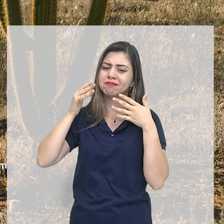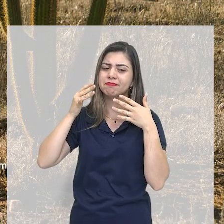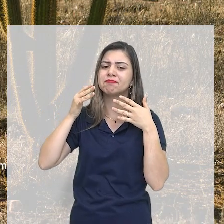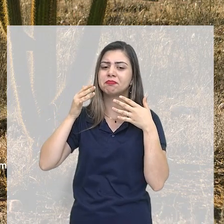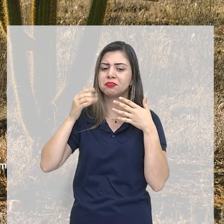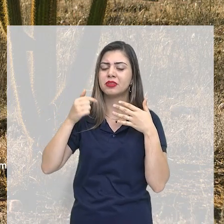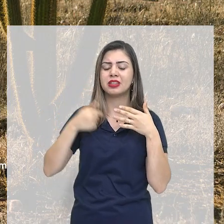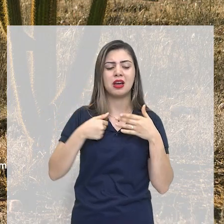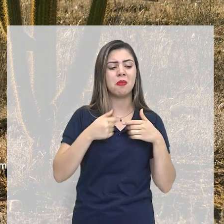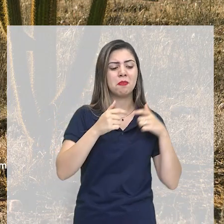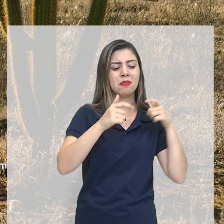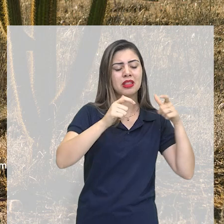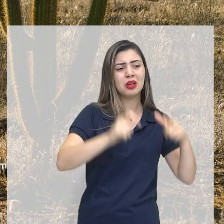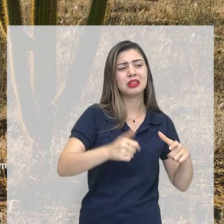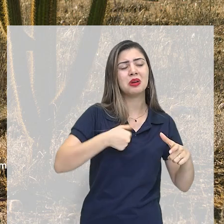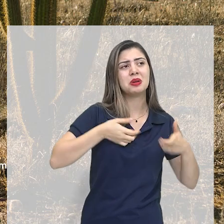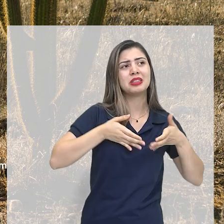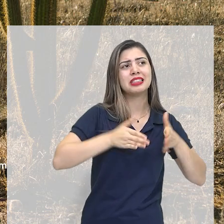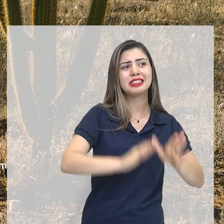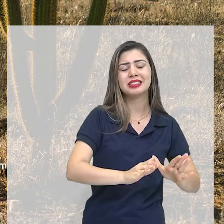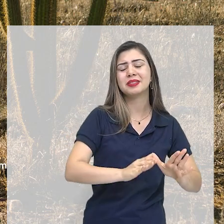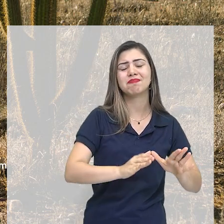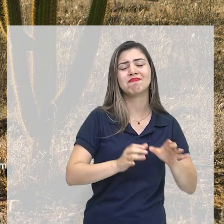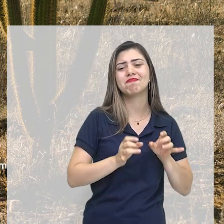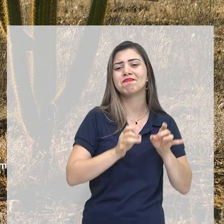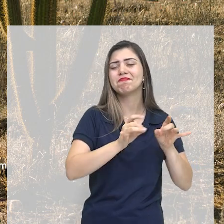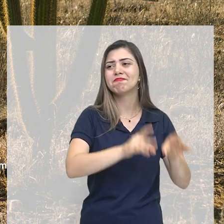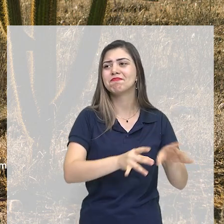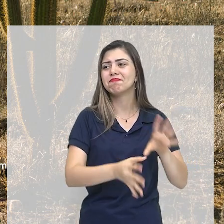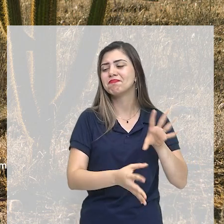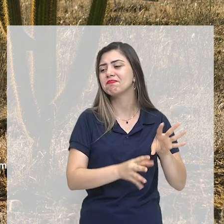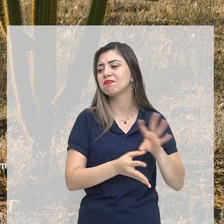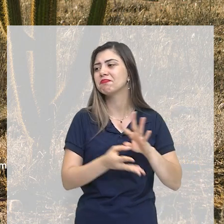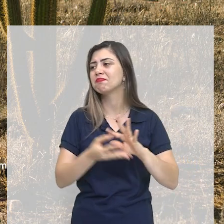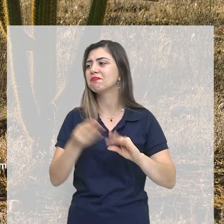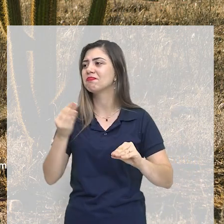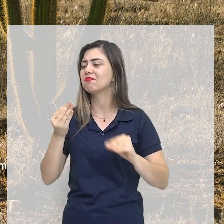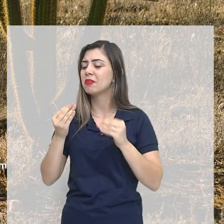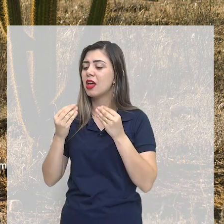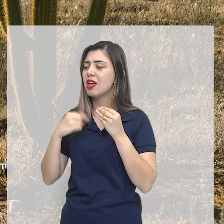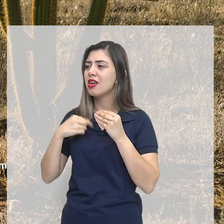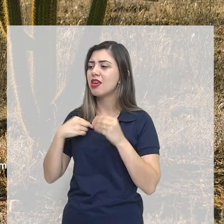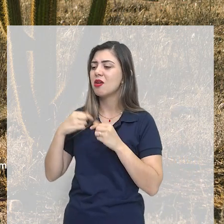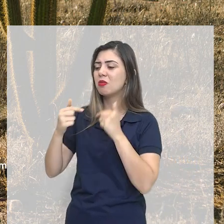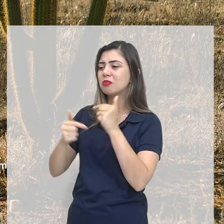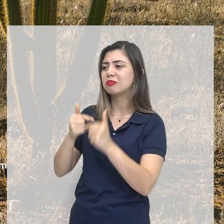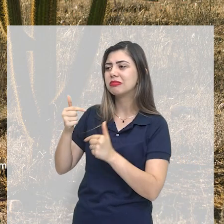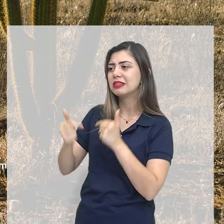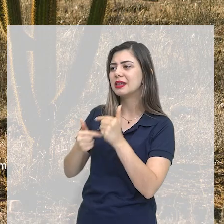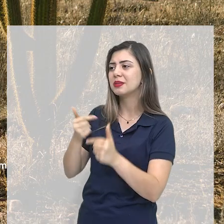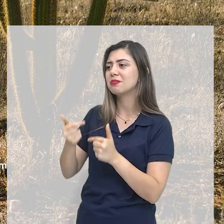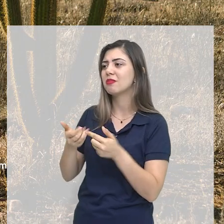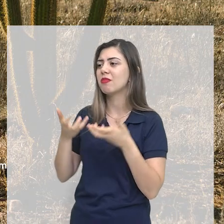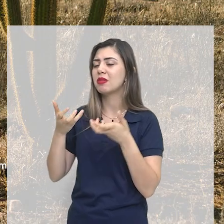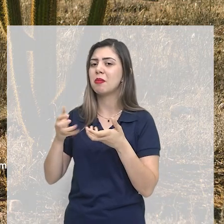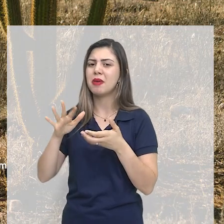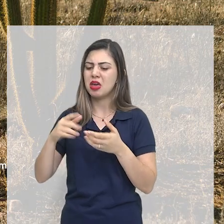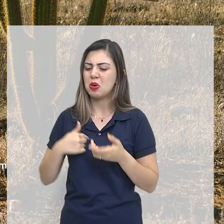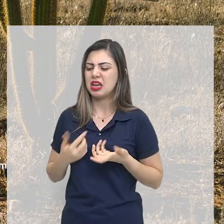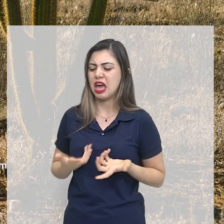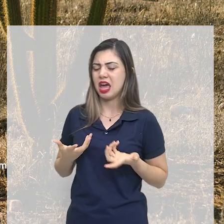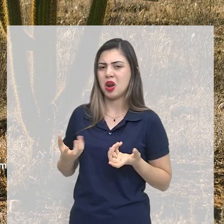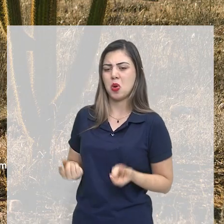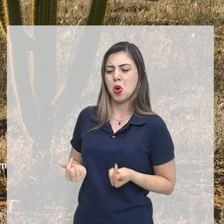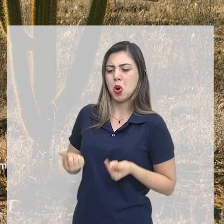eu deixei meu torrão nata e vim procurar trabalho. Não foi riqueza que eu vim